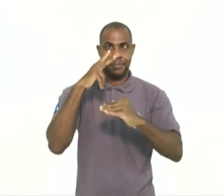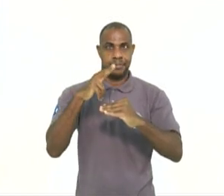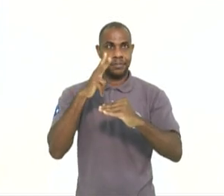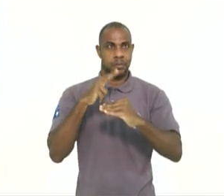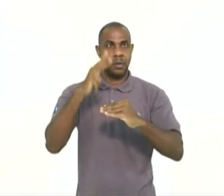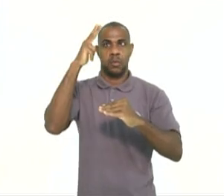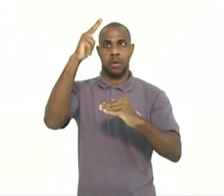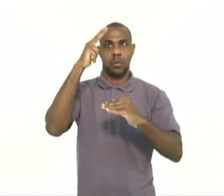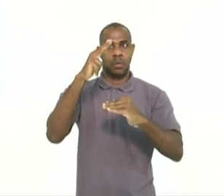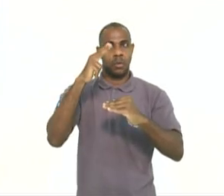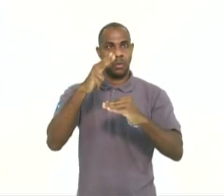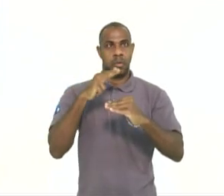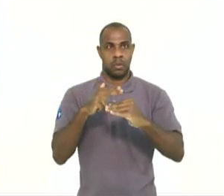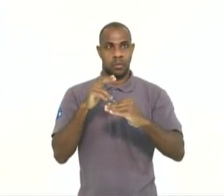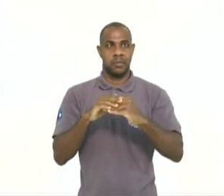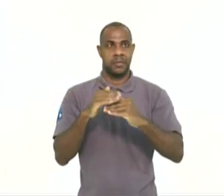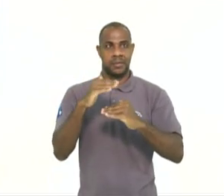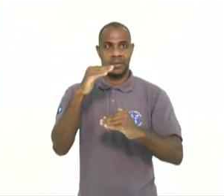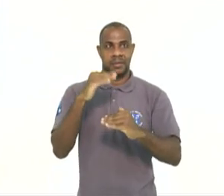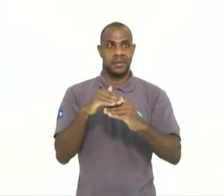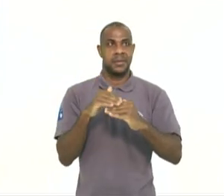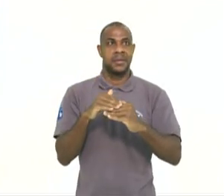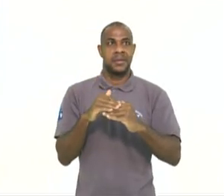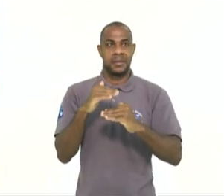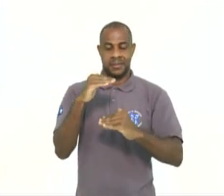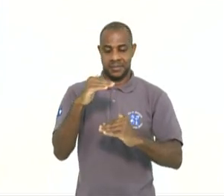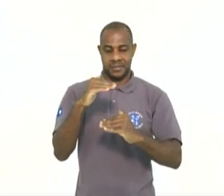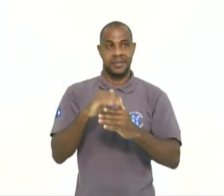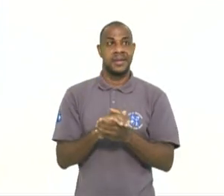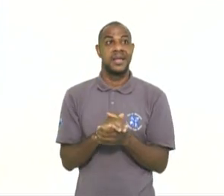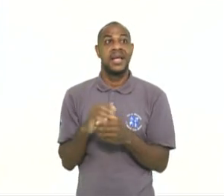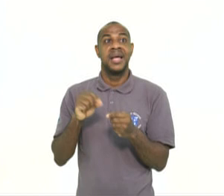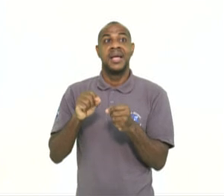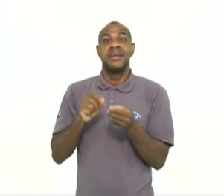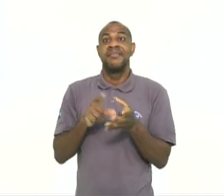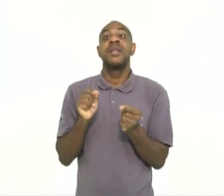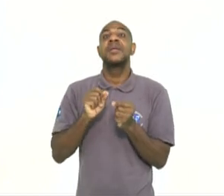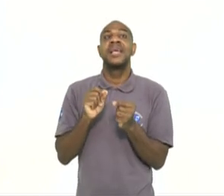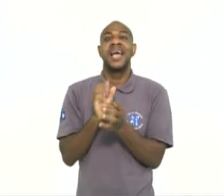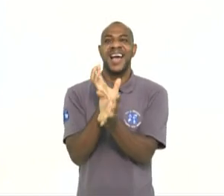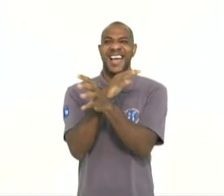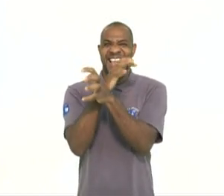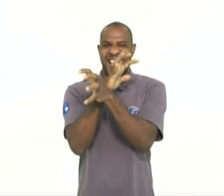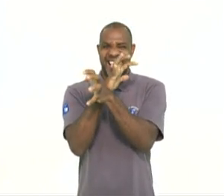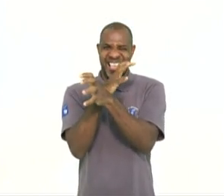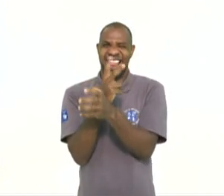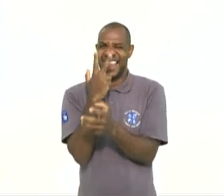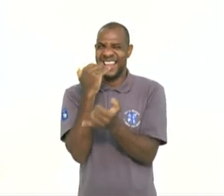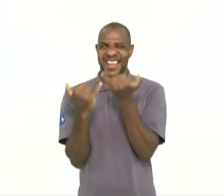o e dentro desse esquema você faz uma espécie de um esqueletinho